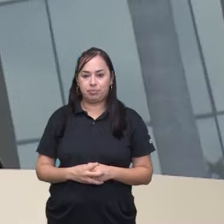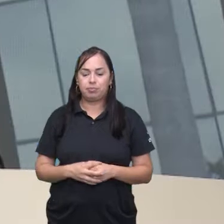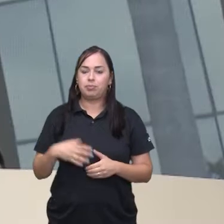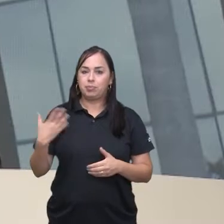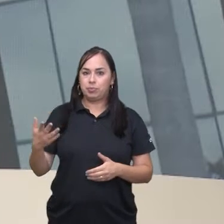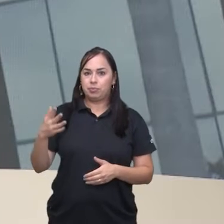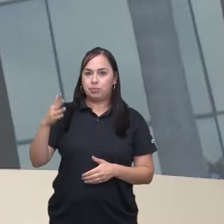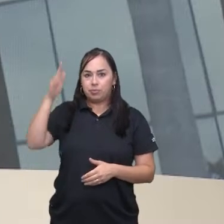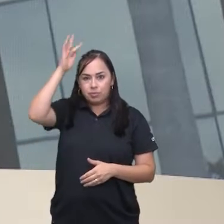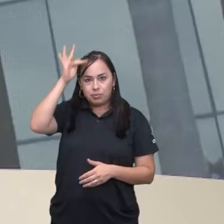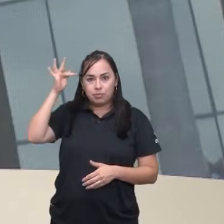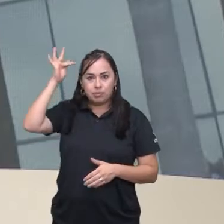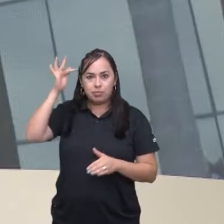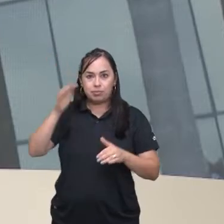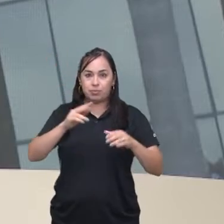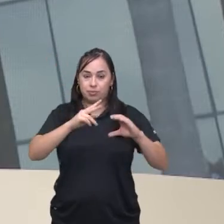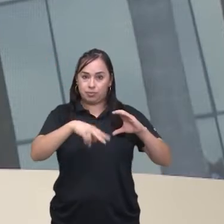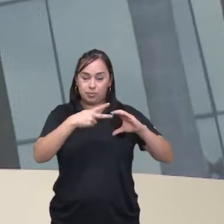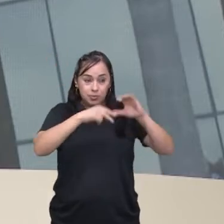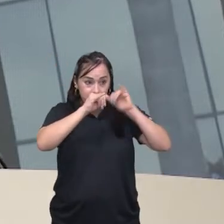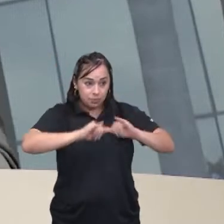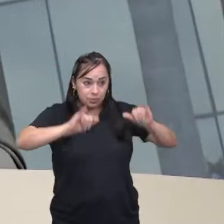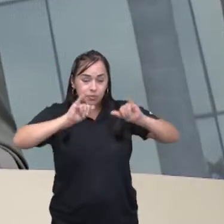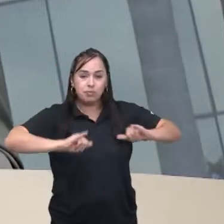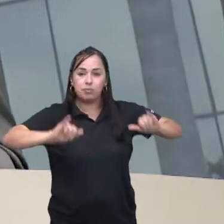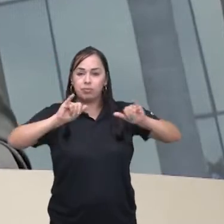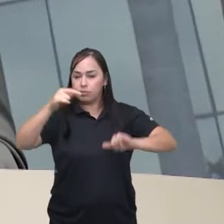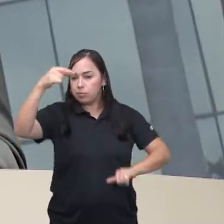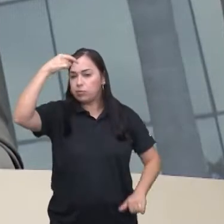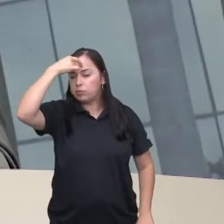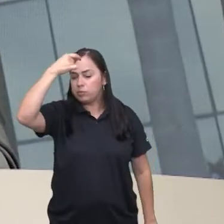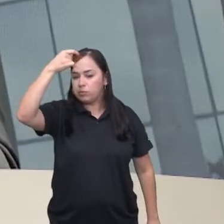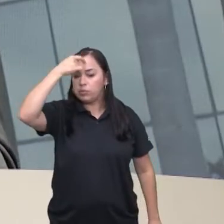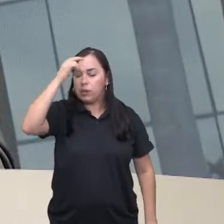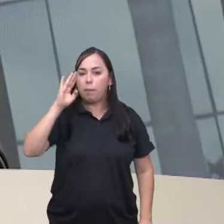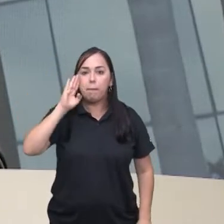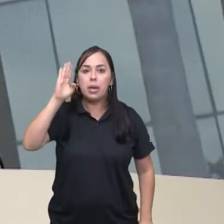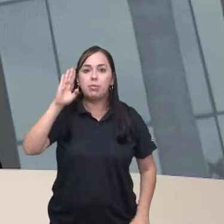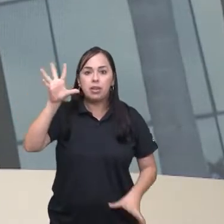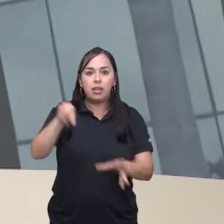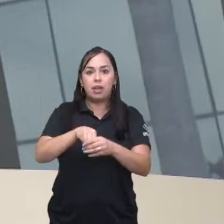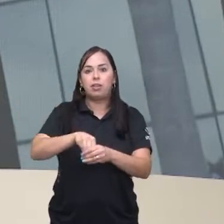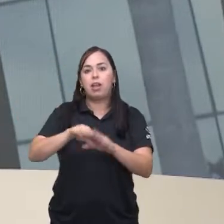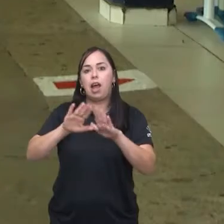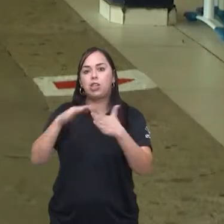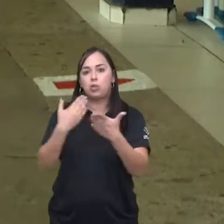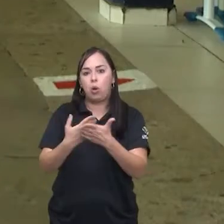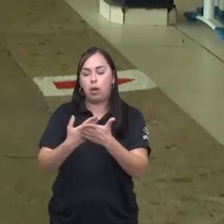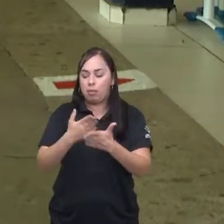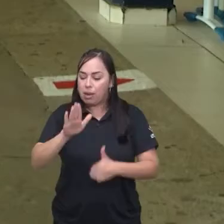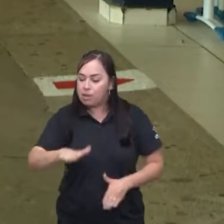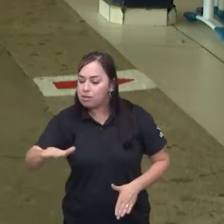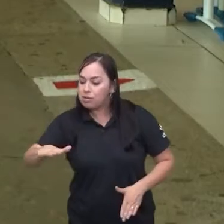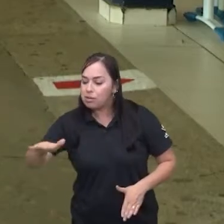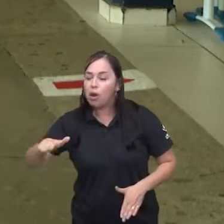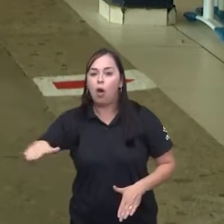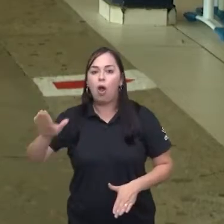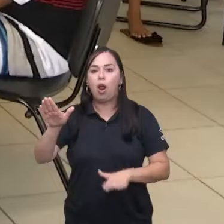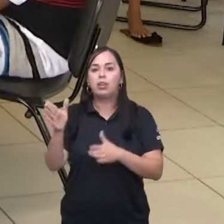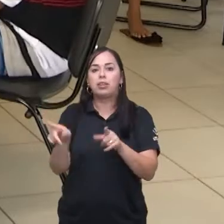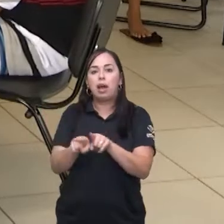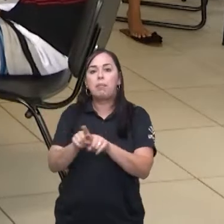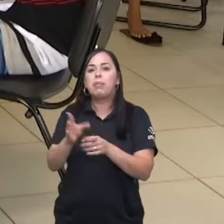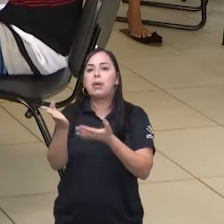tema. Ainda segundo o Petit, é importante que a Câmara promova campanhas de conscientização, principalmente nas